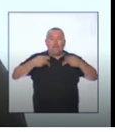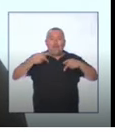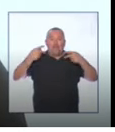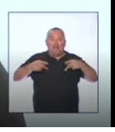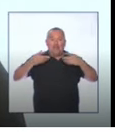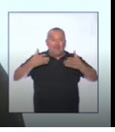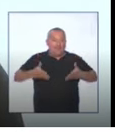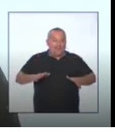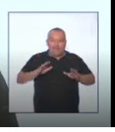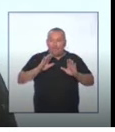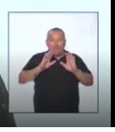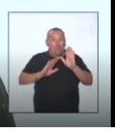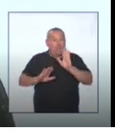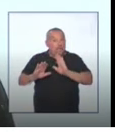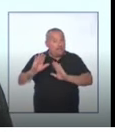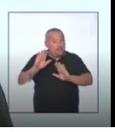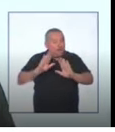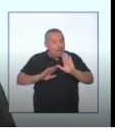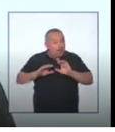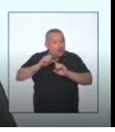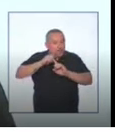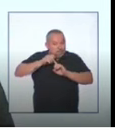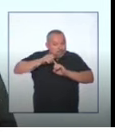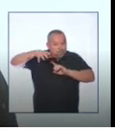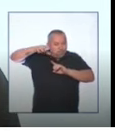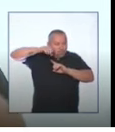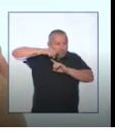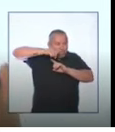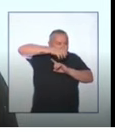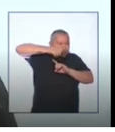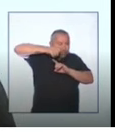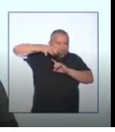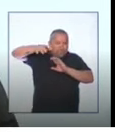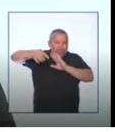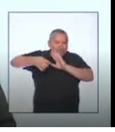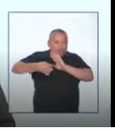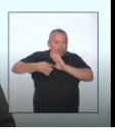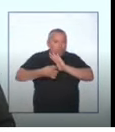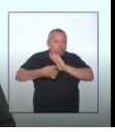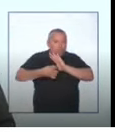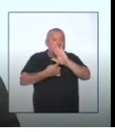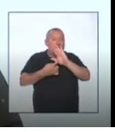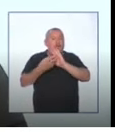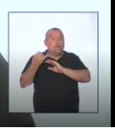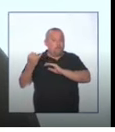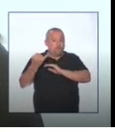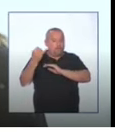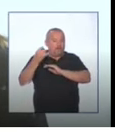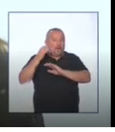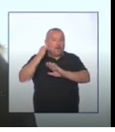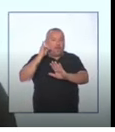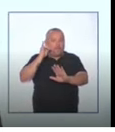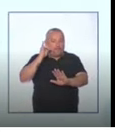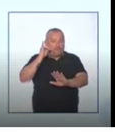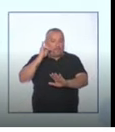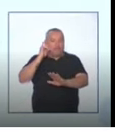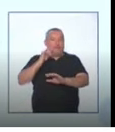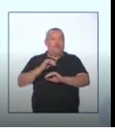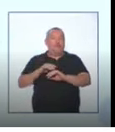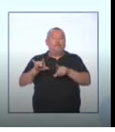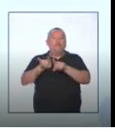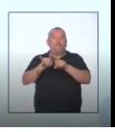cuidados, né, de não compartilhar esse tipo de foto, de se expor, isso é muito importante, né? Também, então,